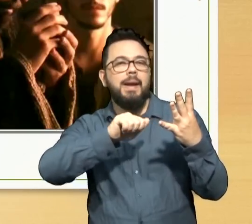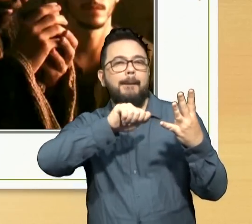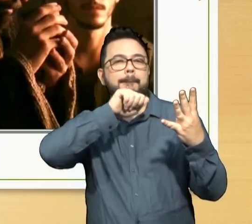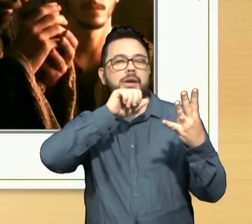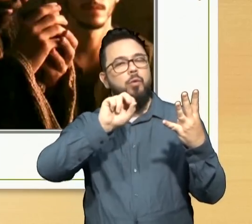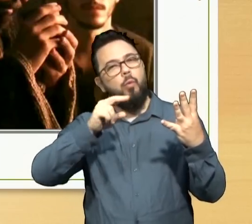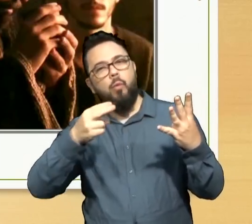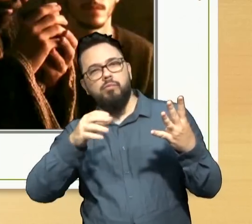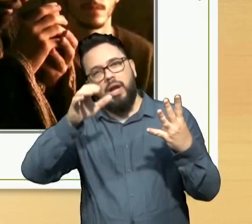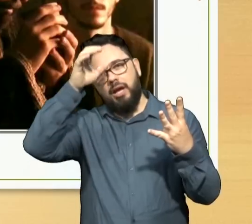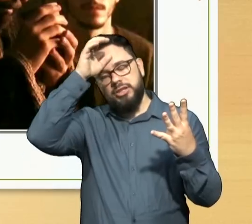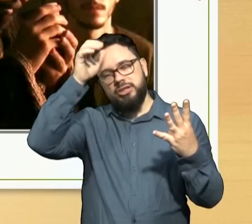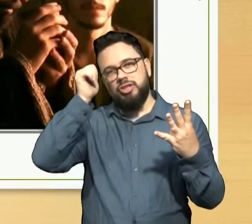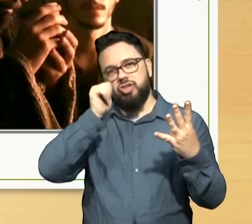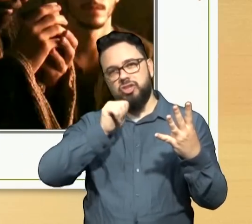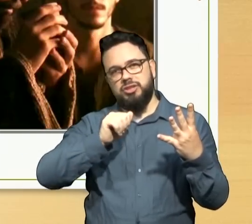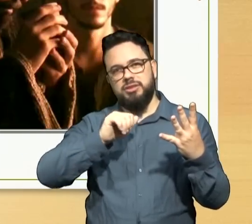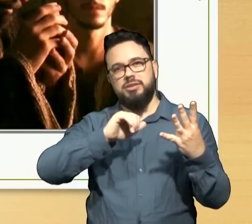Jesus